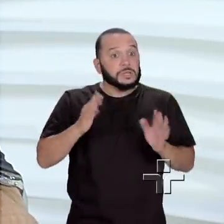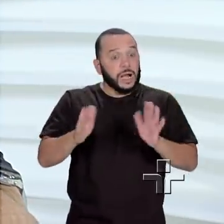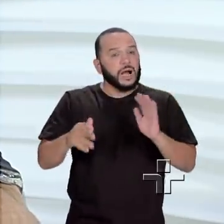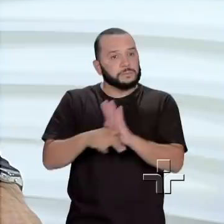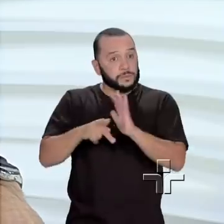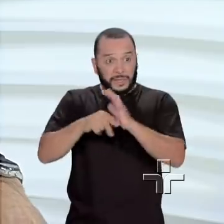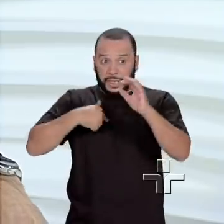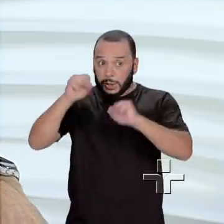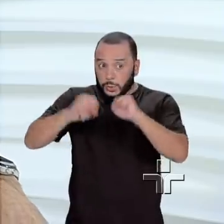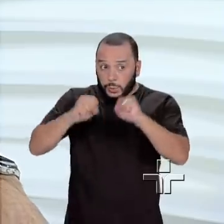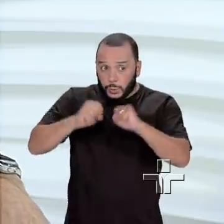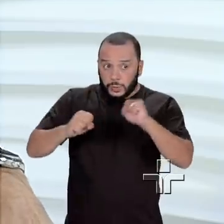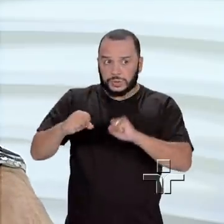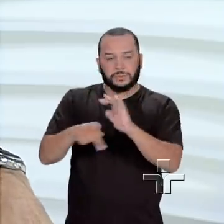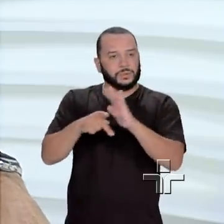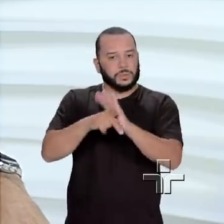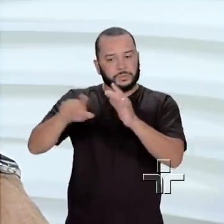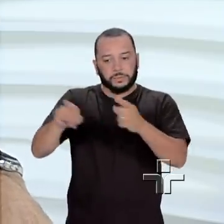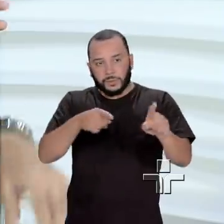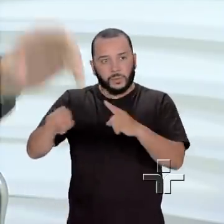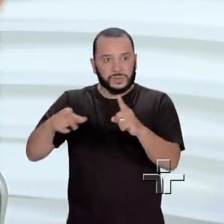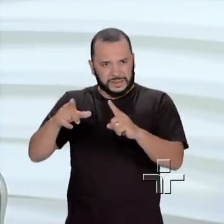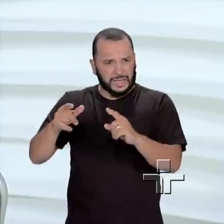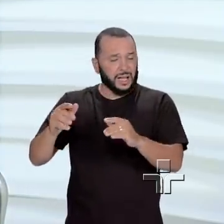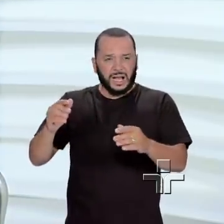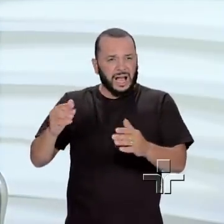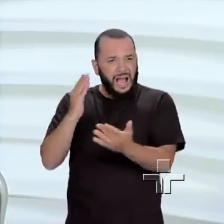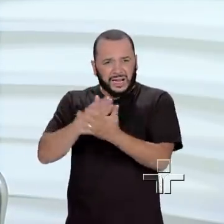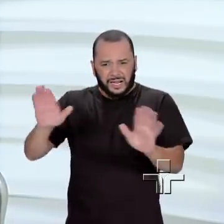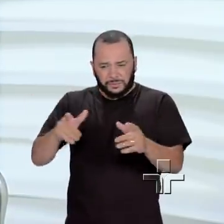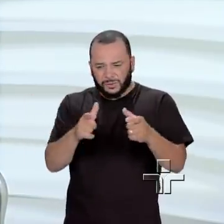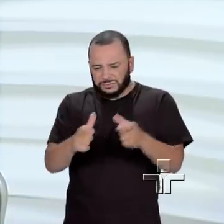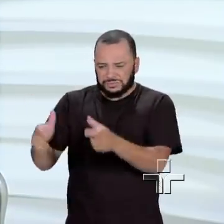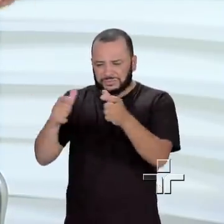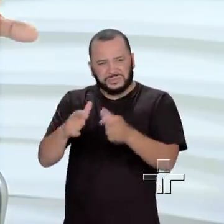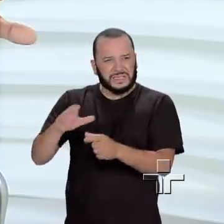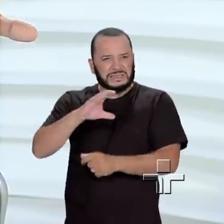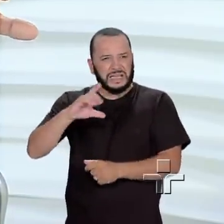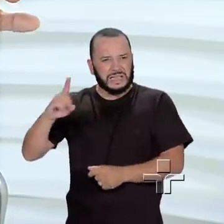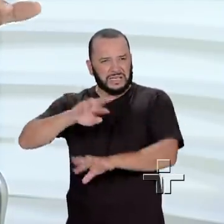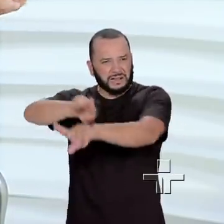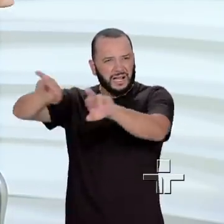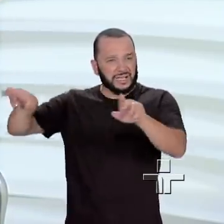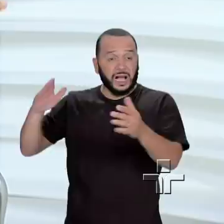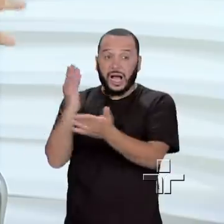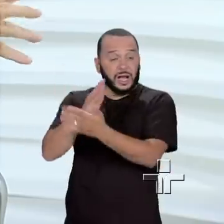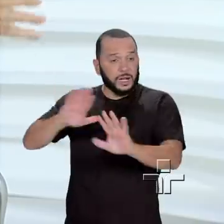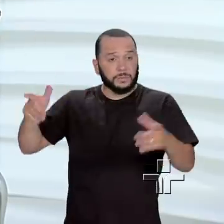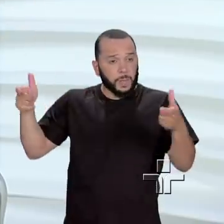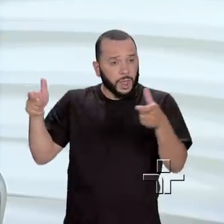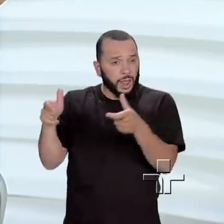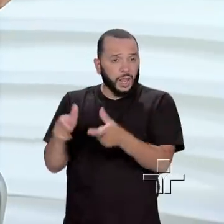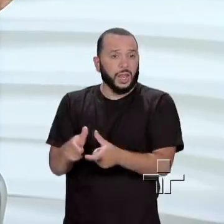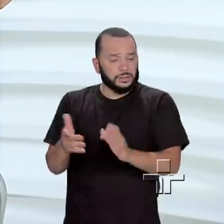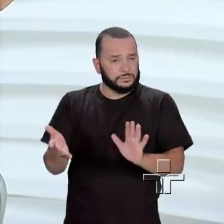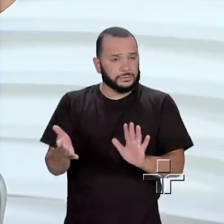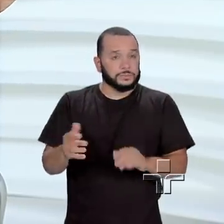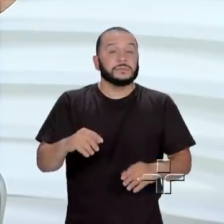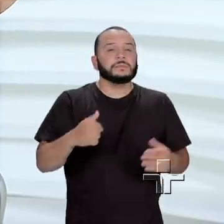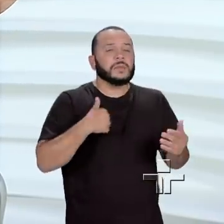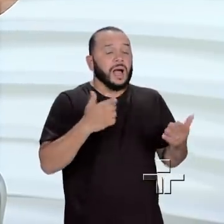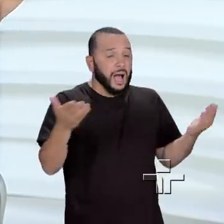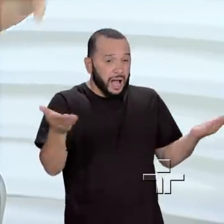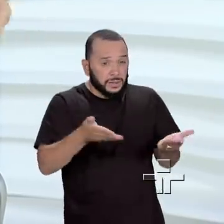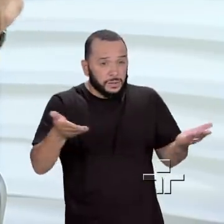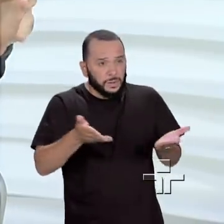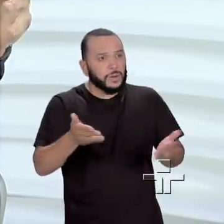nos Estados Unidos foi o primeiro ano que streaming, ou seja, música sob demanda transmitida em rede, passou todas as outras formas de consumo